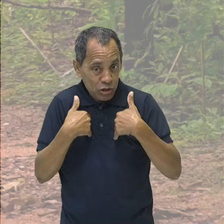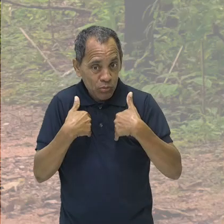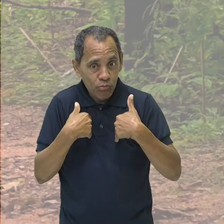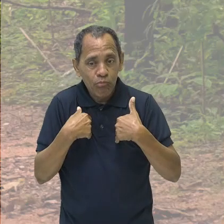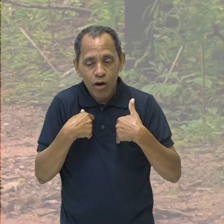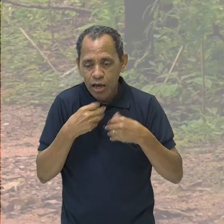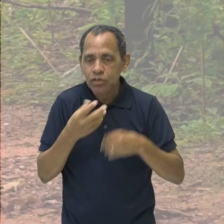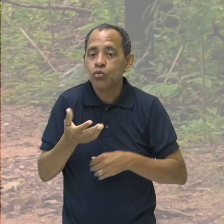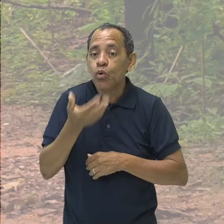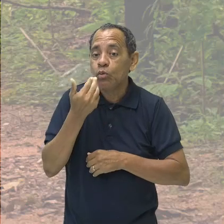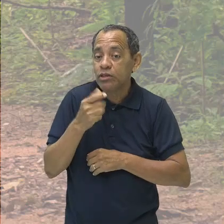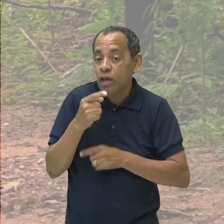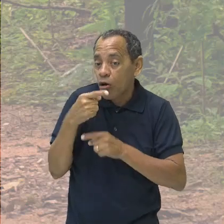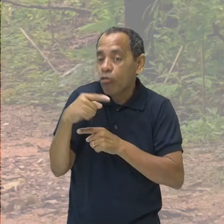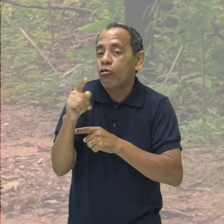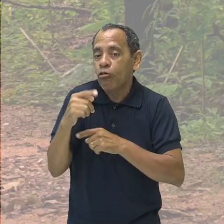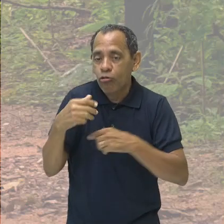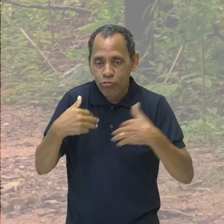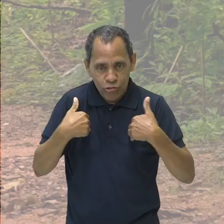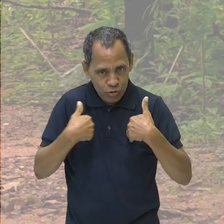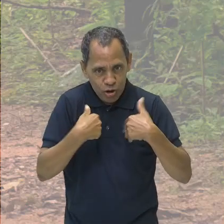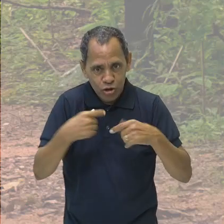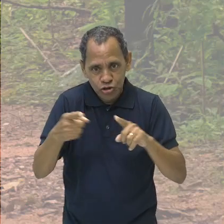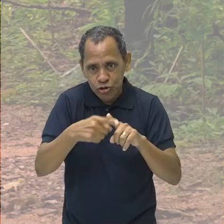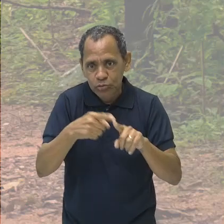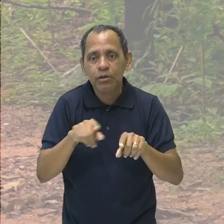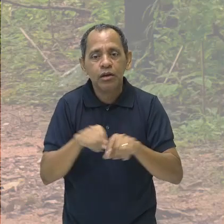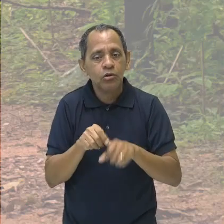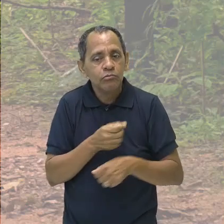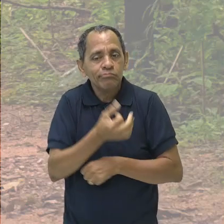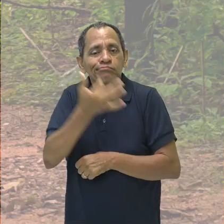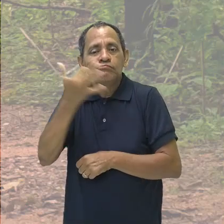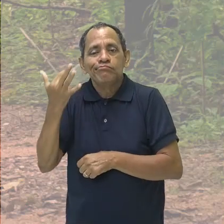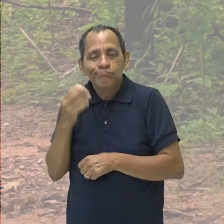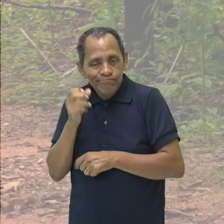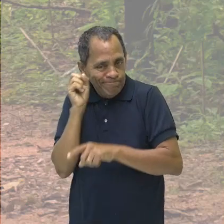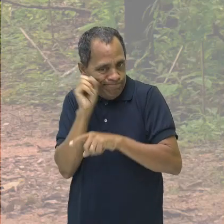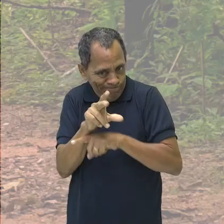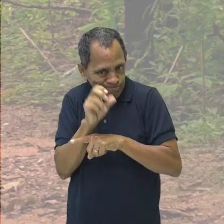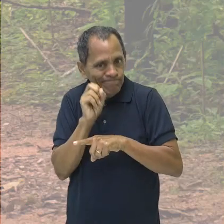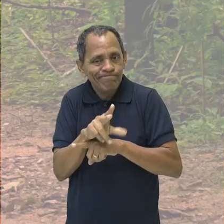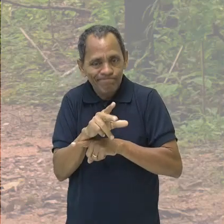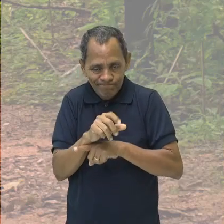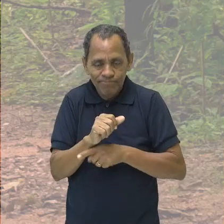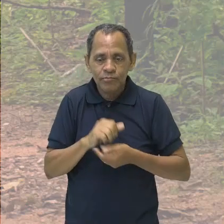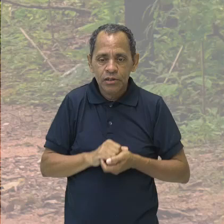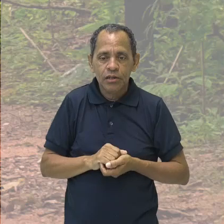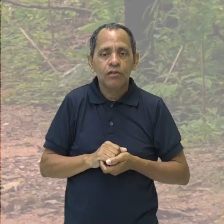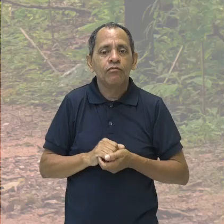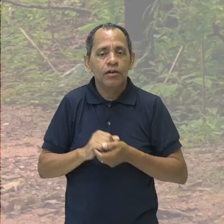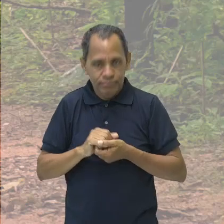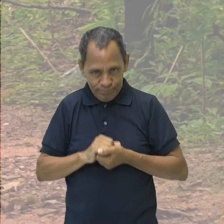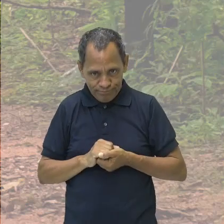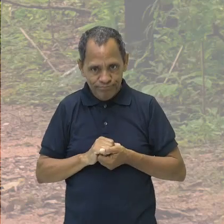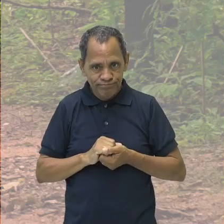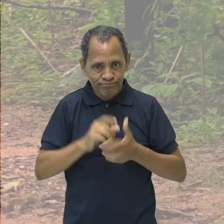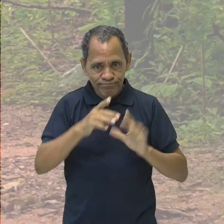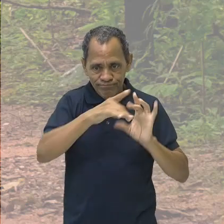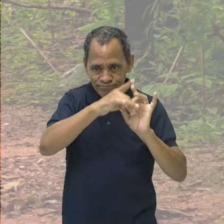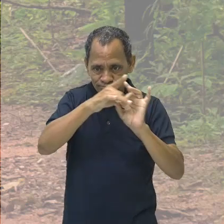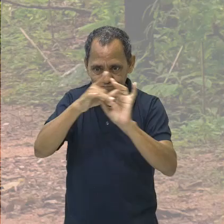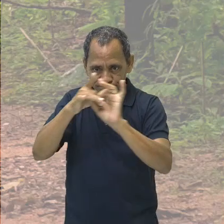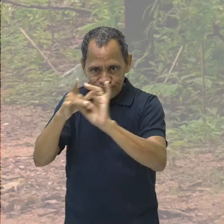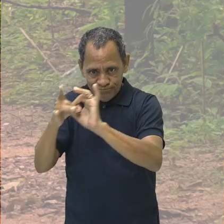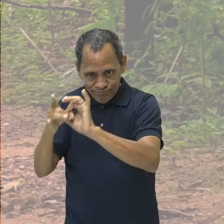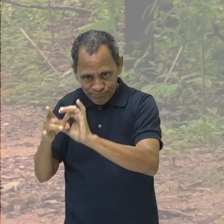outros animais, então nós temos uma quantidade de toxinas que vai aumentando na cadeia alimentar. Então, cuidar do solo é